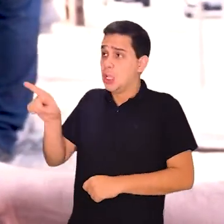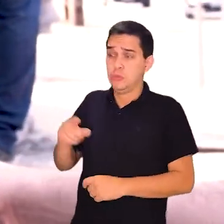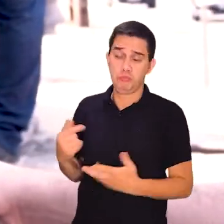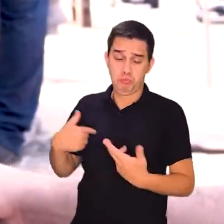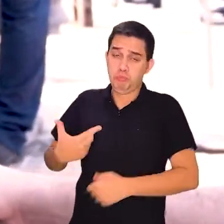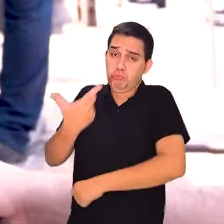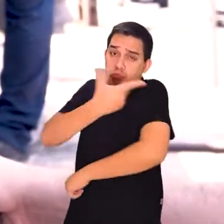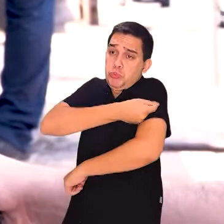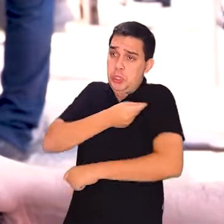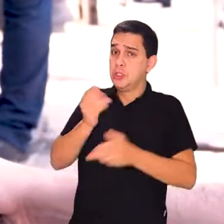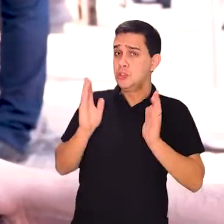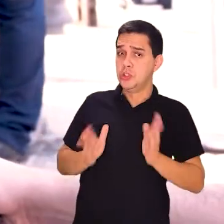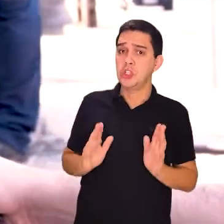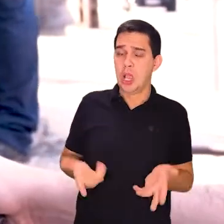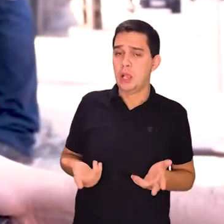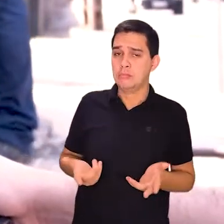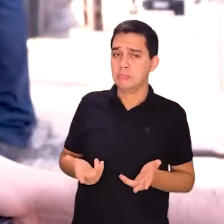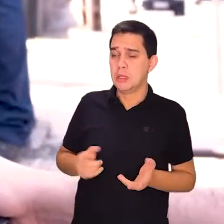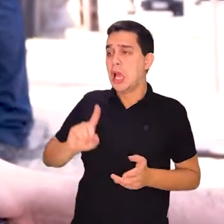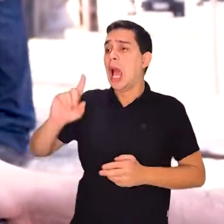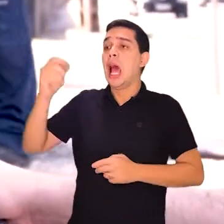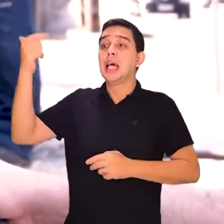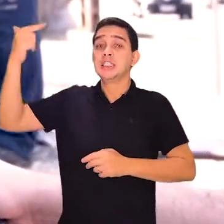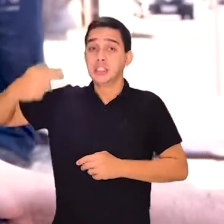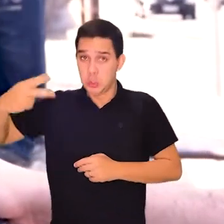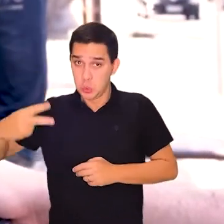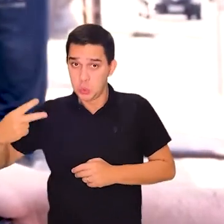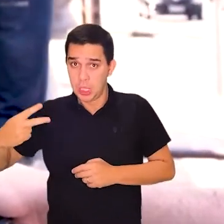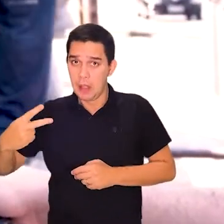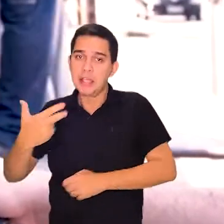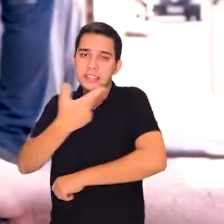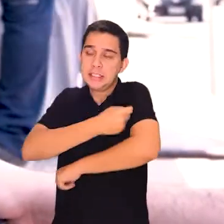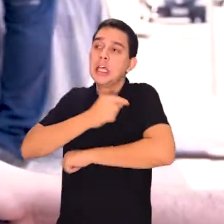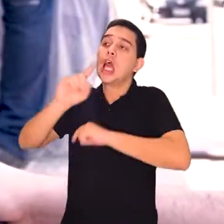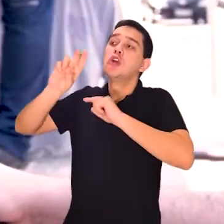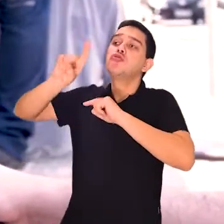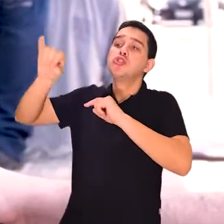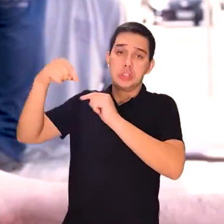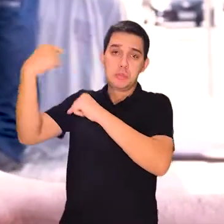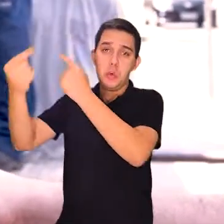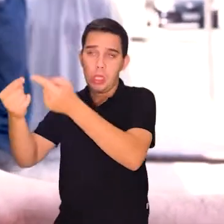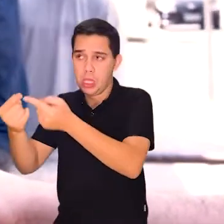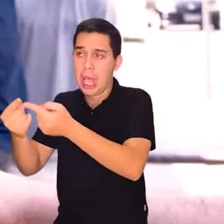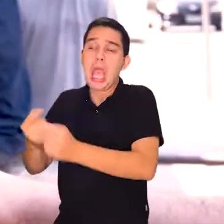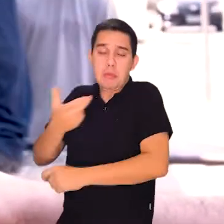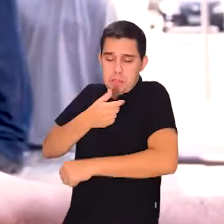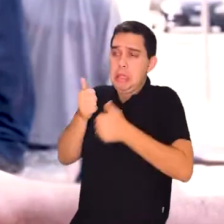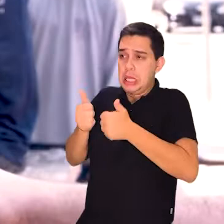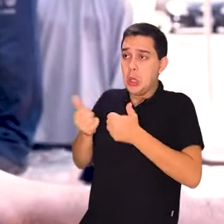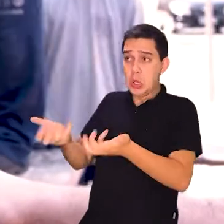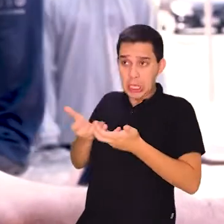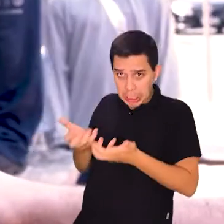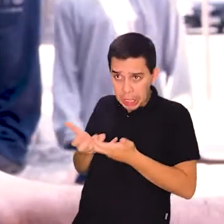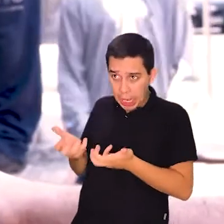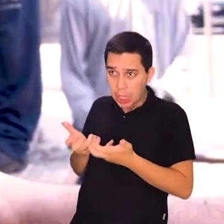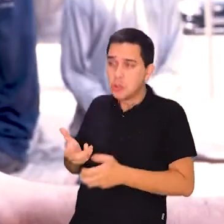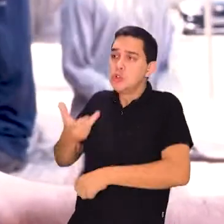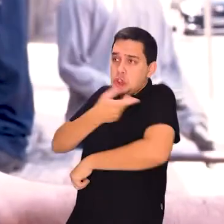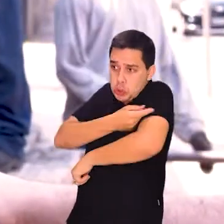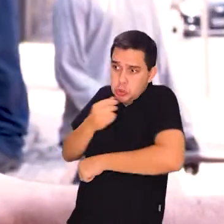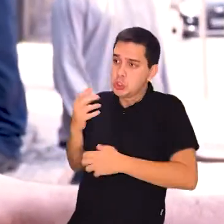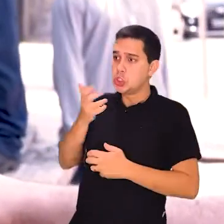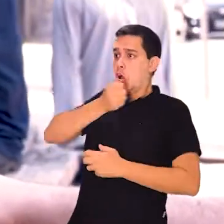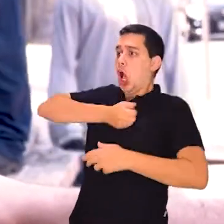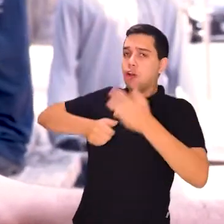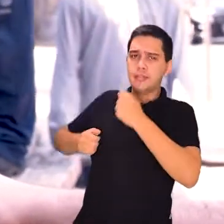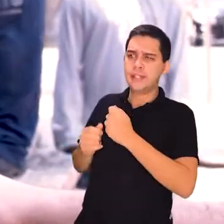segunda vez. E eu acho que é por causa disso. Que aí, por causa de uns, os outros acham que sofreu por causa da minha pessoa. Só que então, se eu tiver